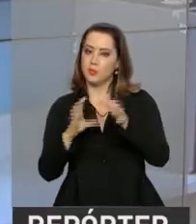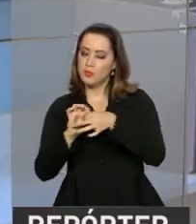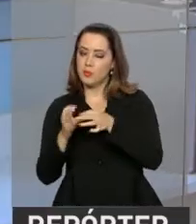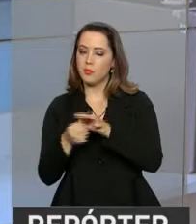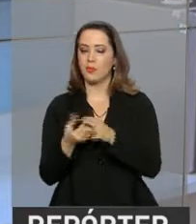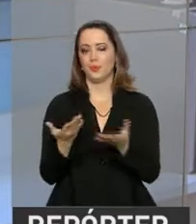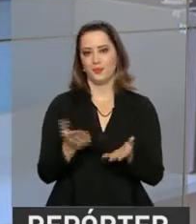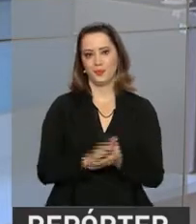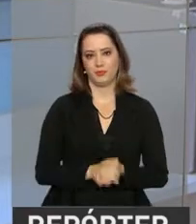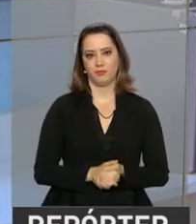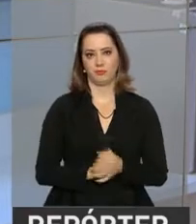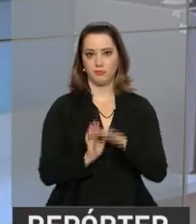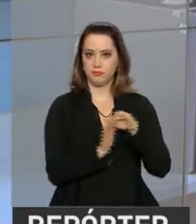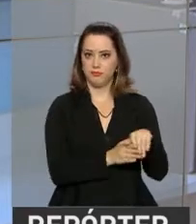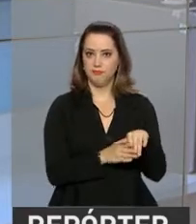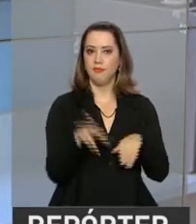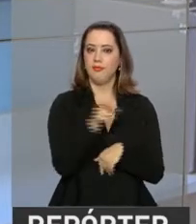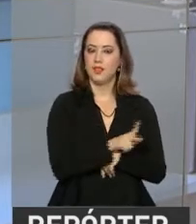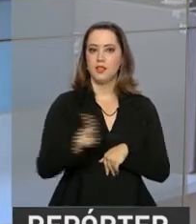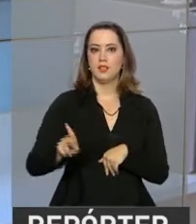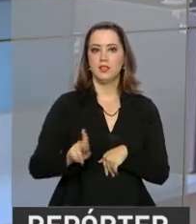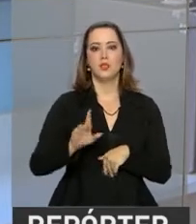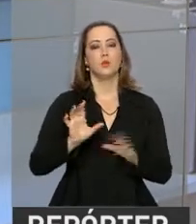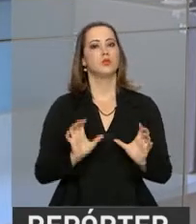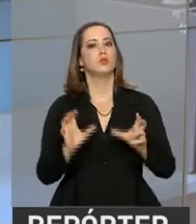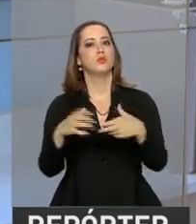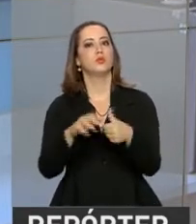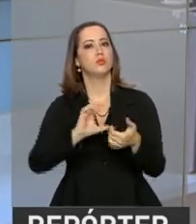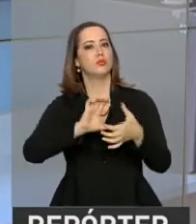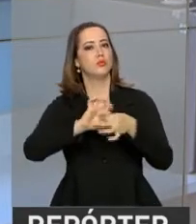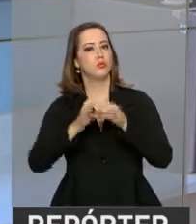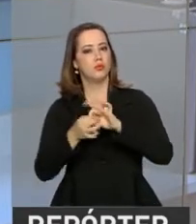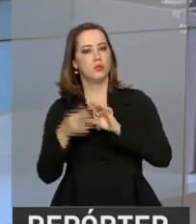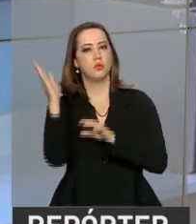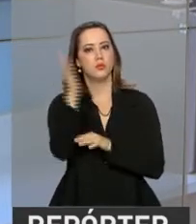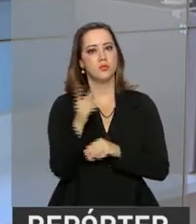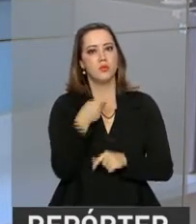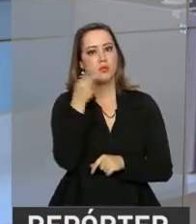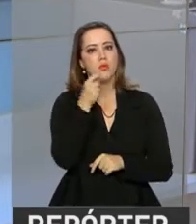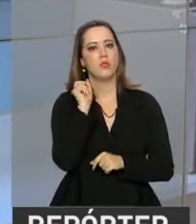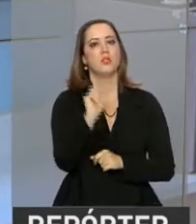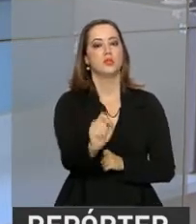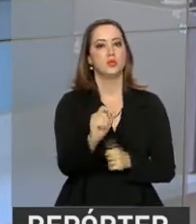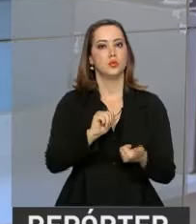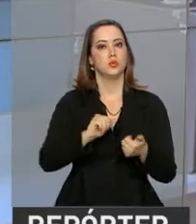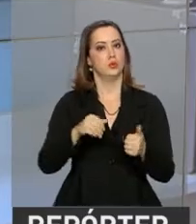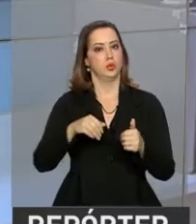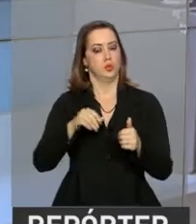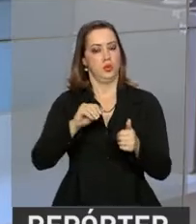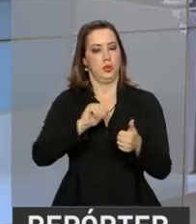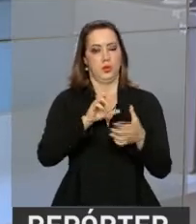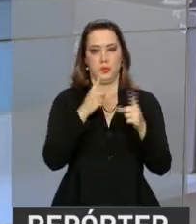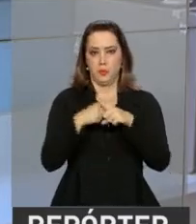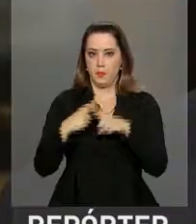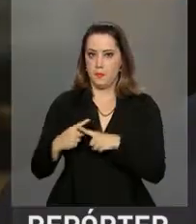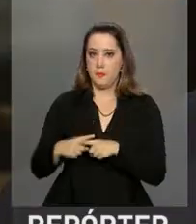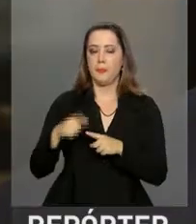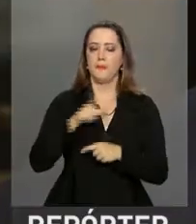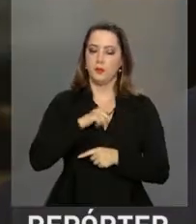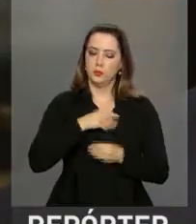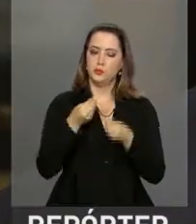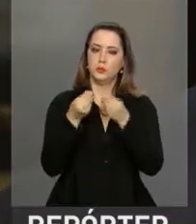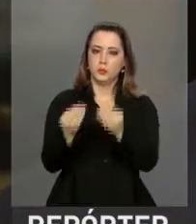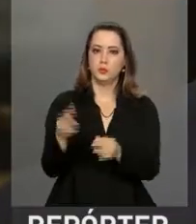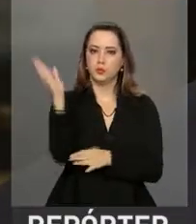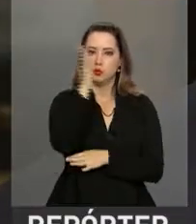eo presidente do comitê olímpico brasileiro falou sobre o legado que os jogos olímpicos vão deixar para o brasil as